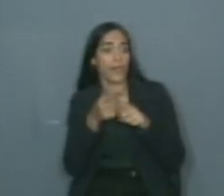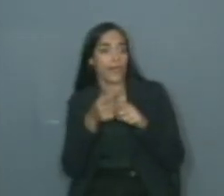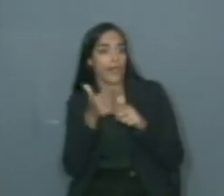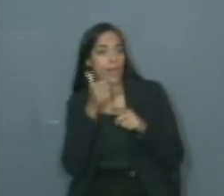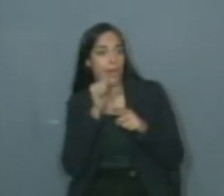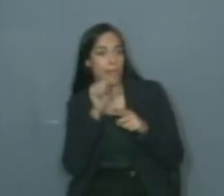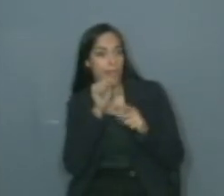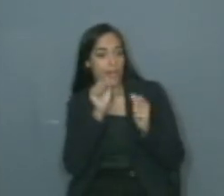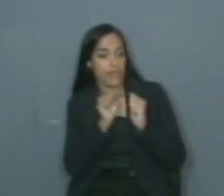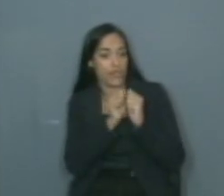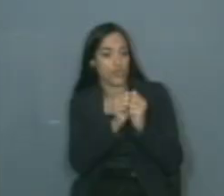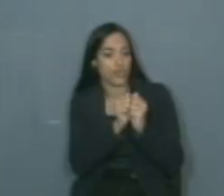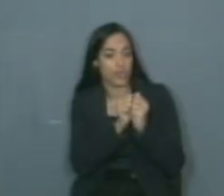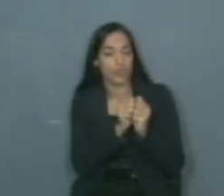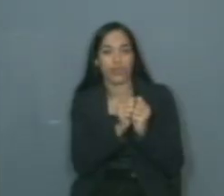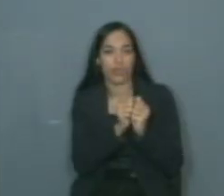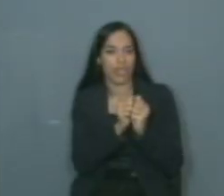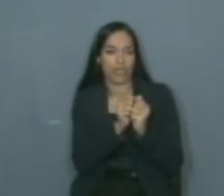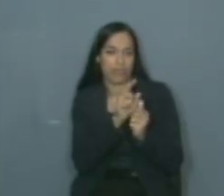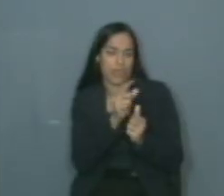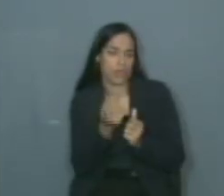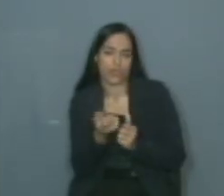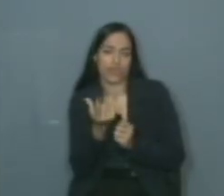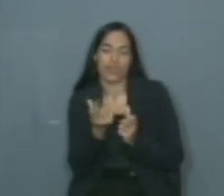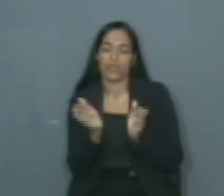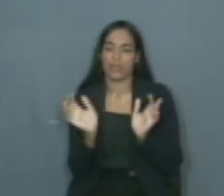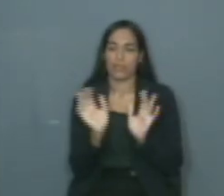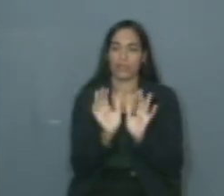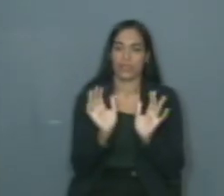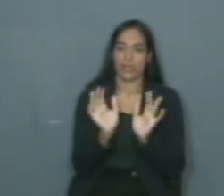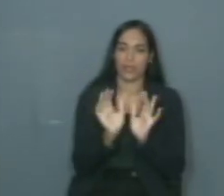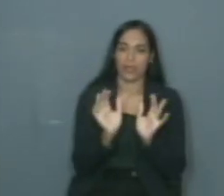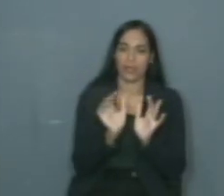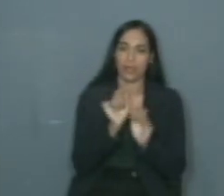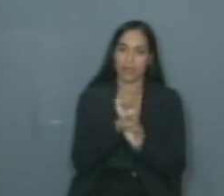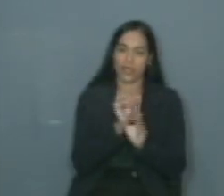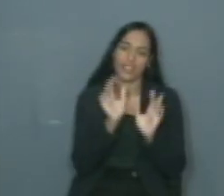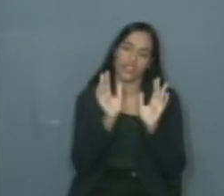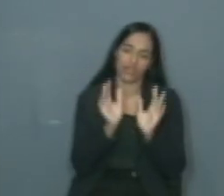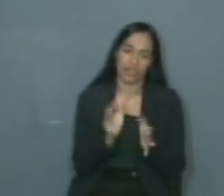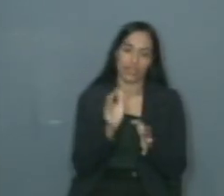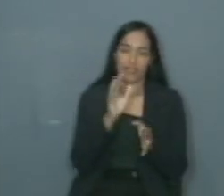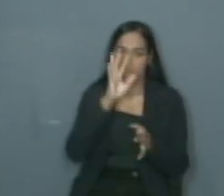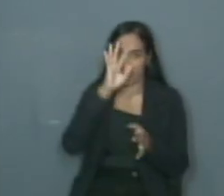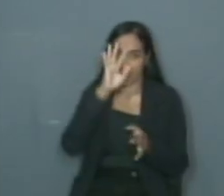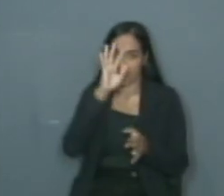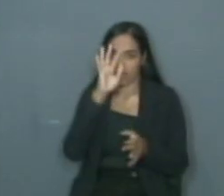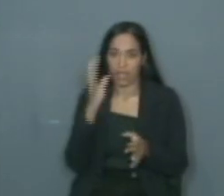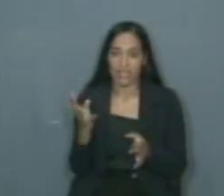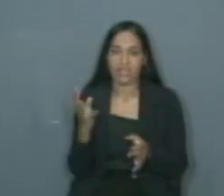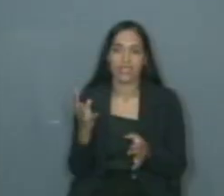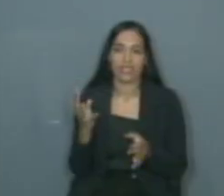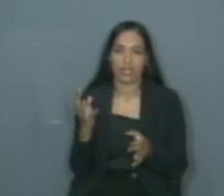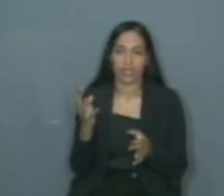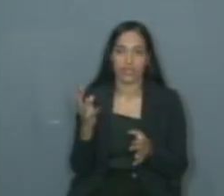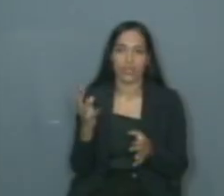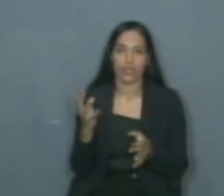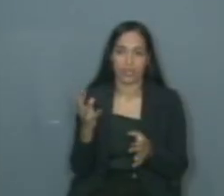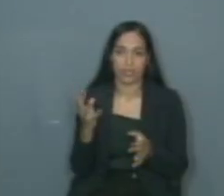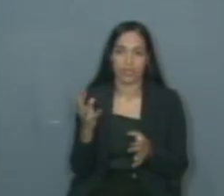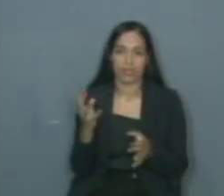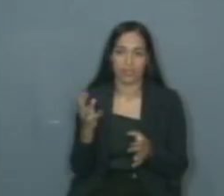mãe foi? Ela não estava com um estranho, mas ele já estava determinado, ele já havia premeditado esse